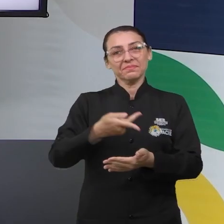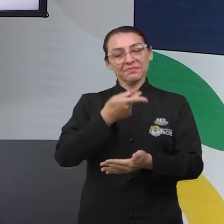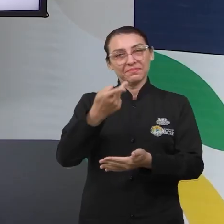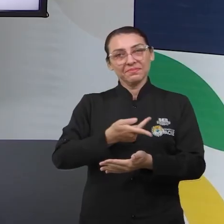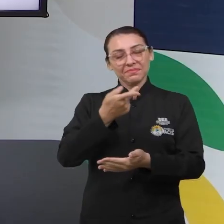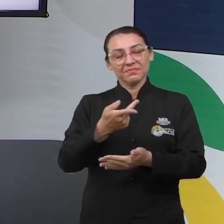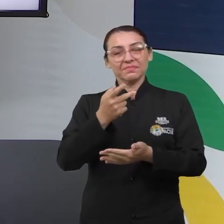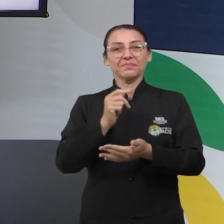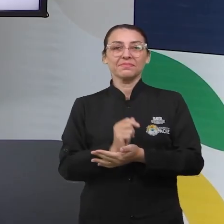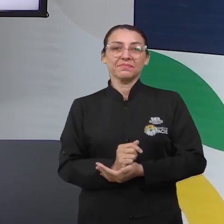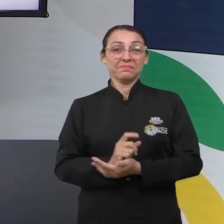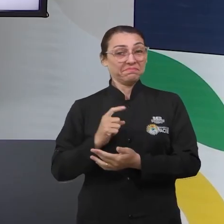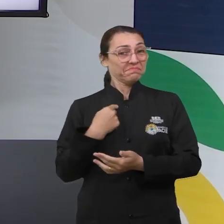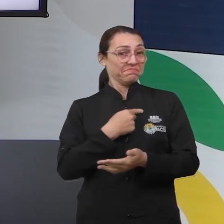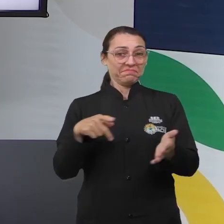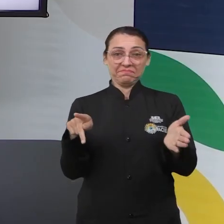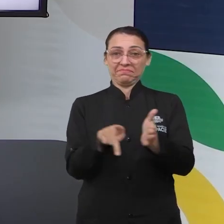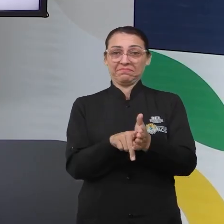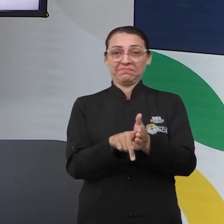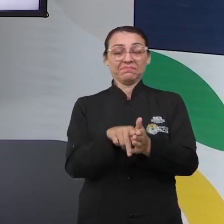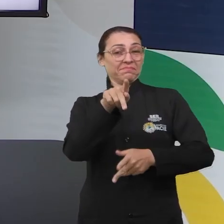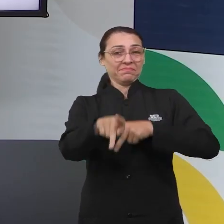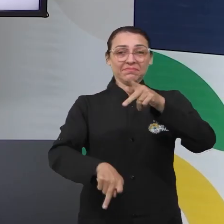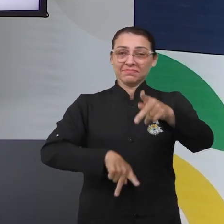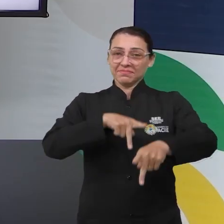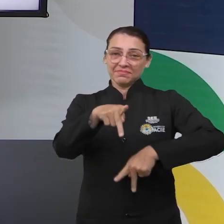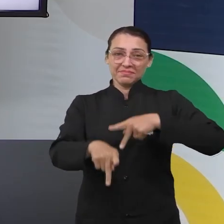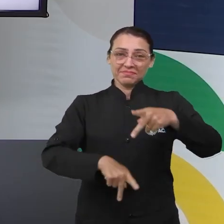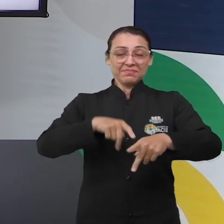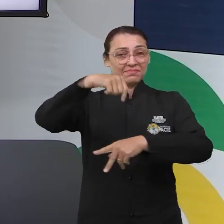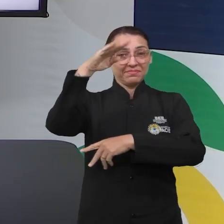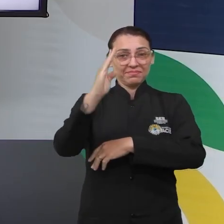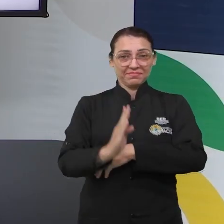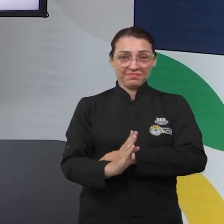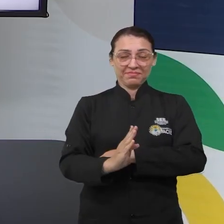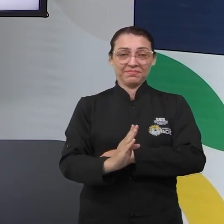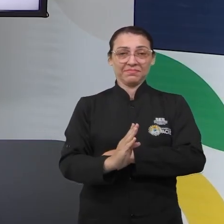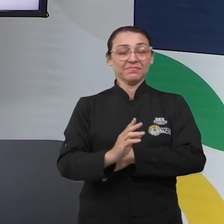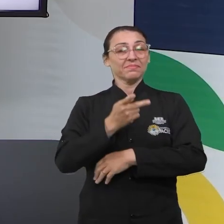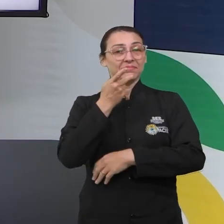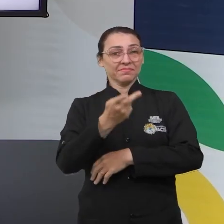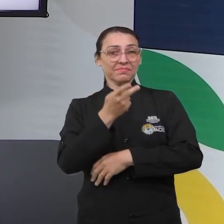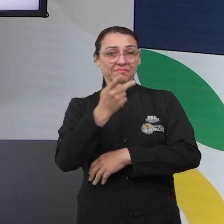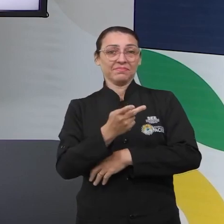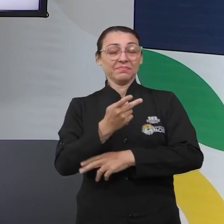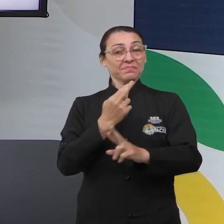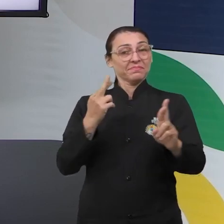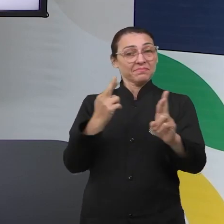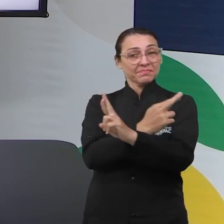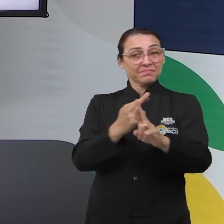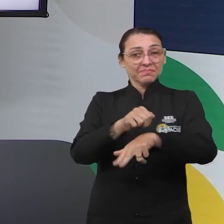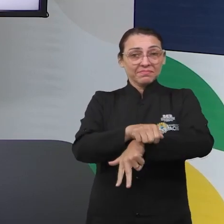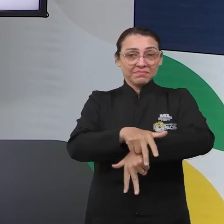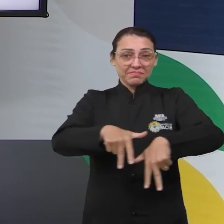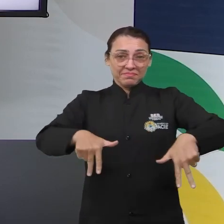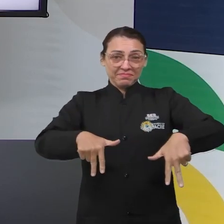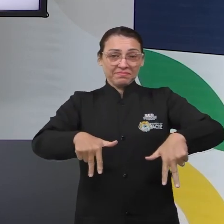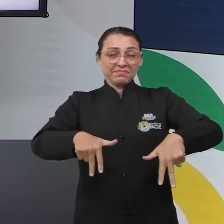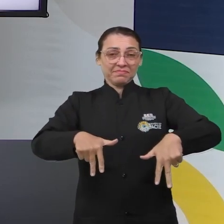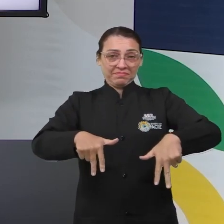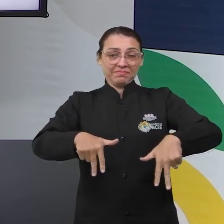pouco sobre nós mesmos, sobre a nossa população, sobre o Brasil. Nós vamos falar sobre as relações